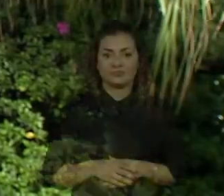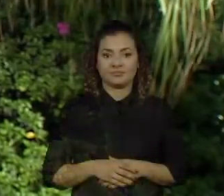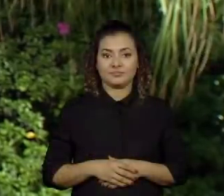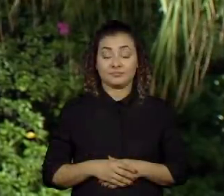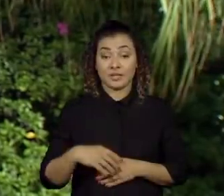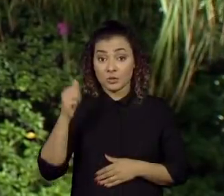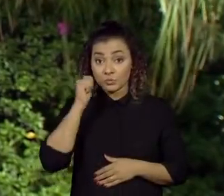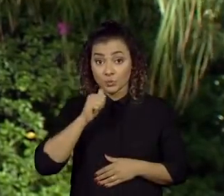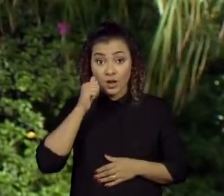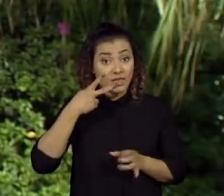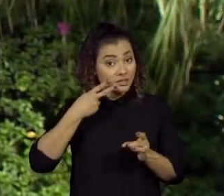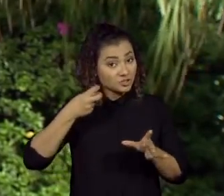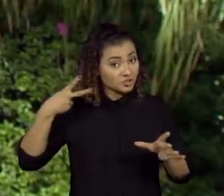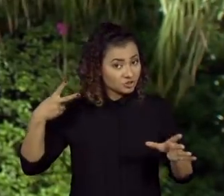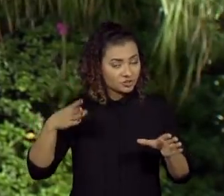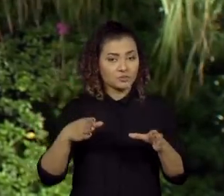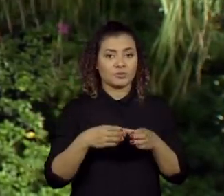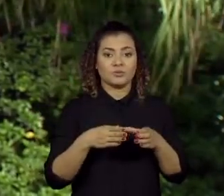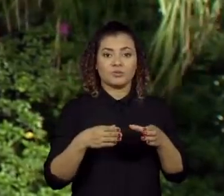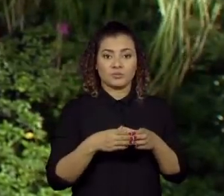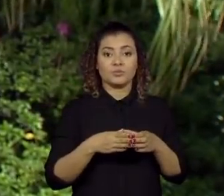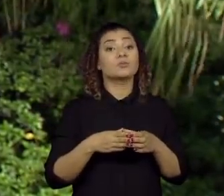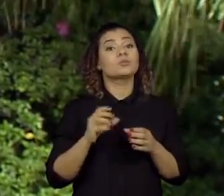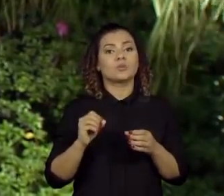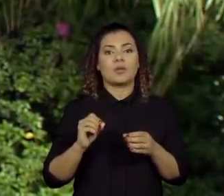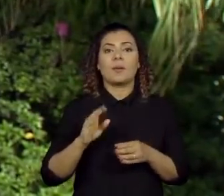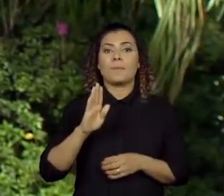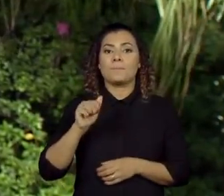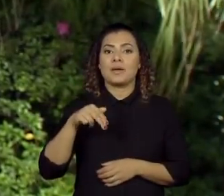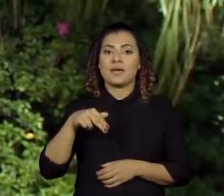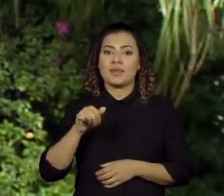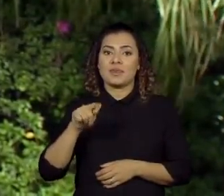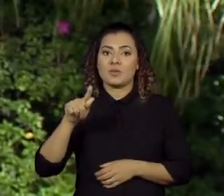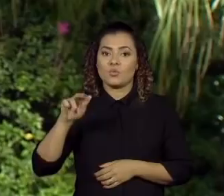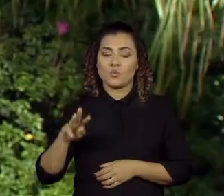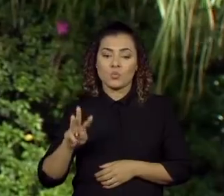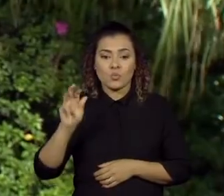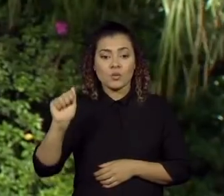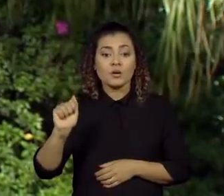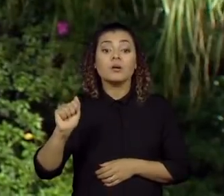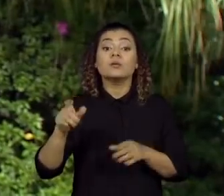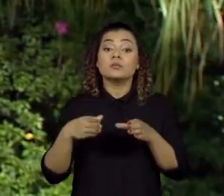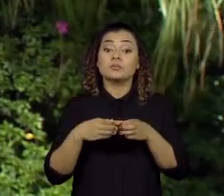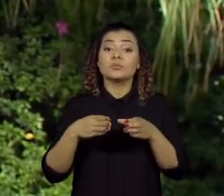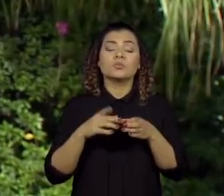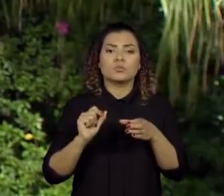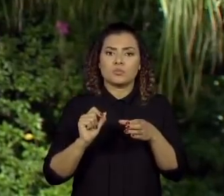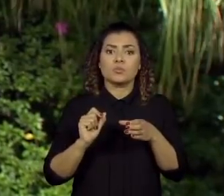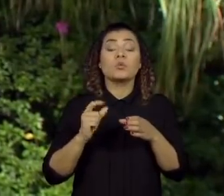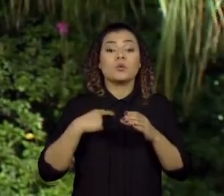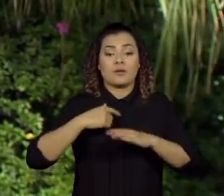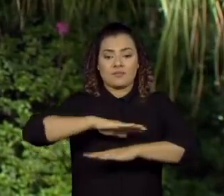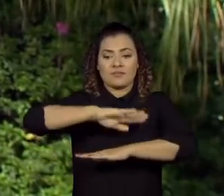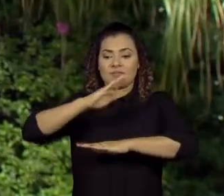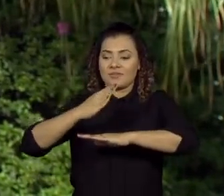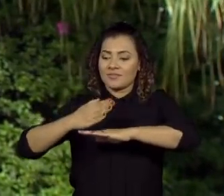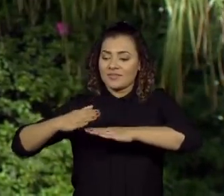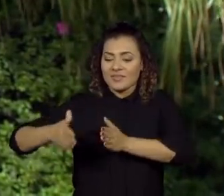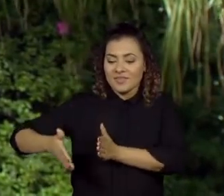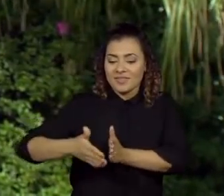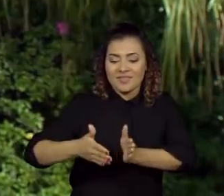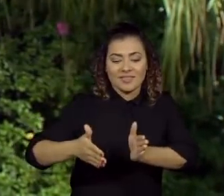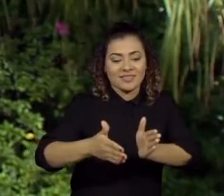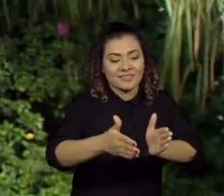As mulheres indígenas da etnia baniwa produzem nas roças da terra Alto Rio Negro, no Amazonas, cerca